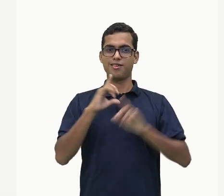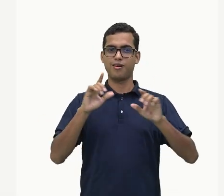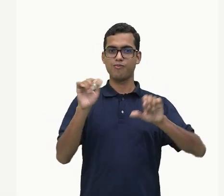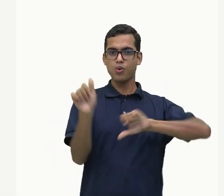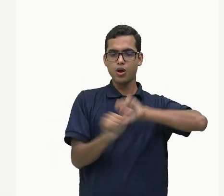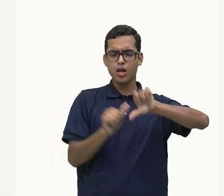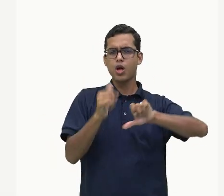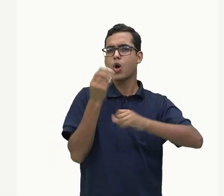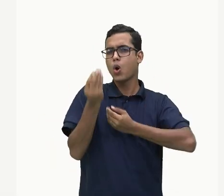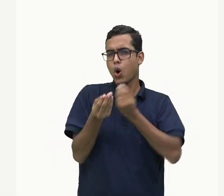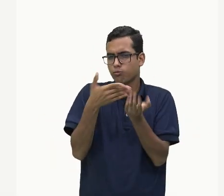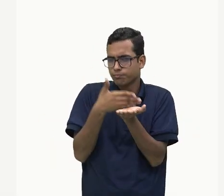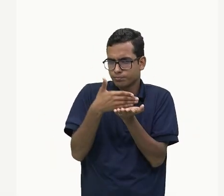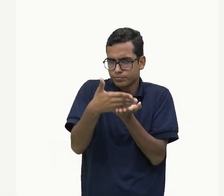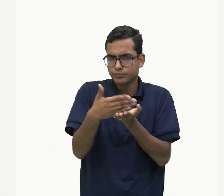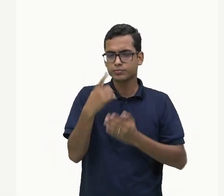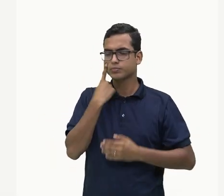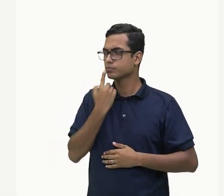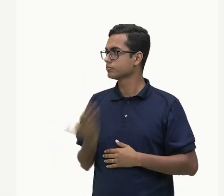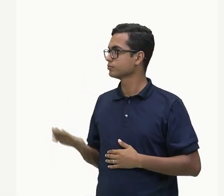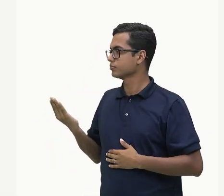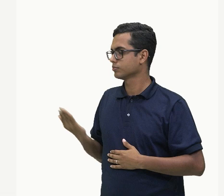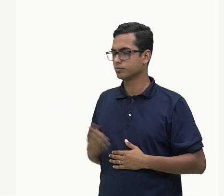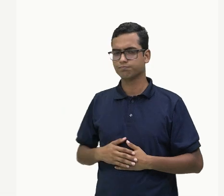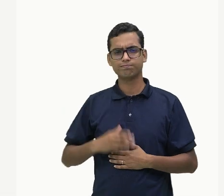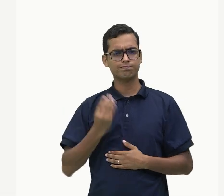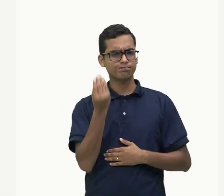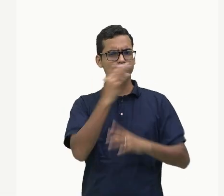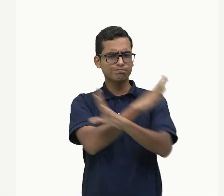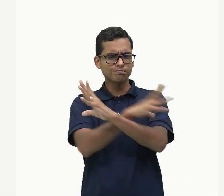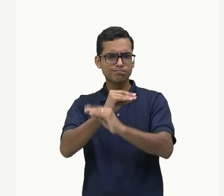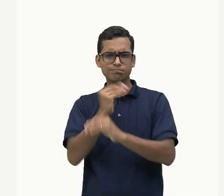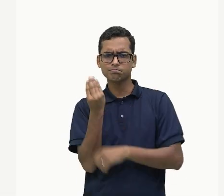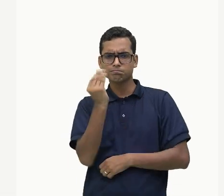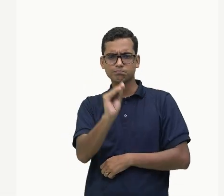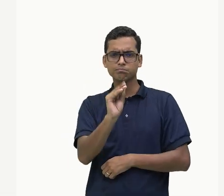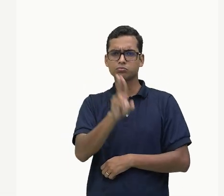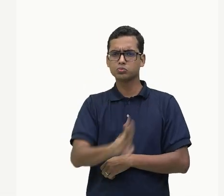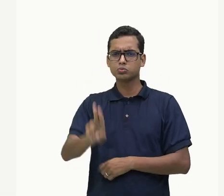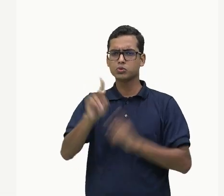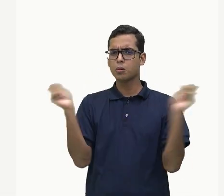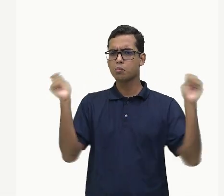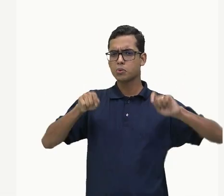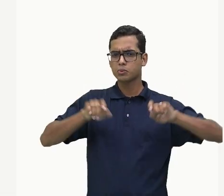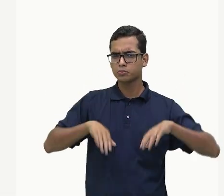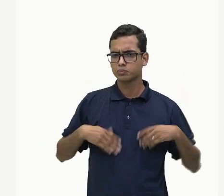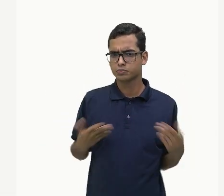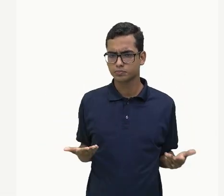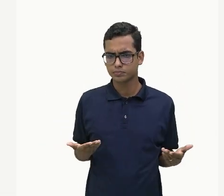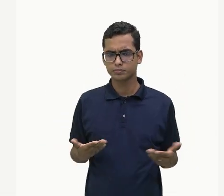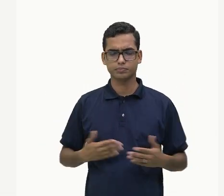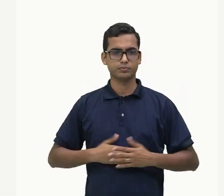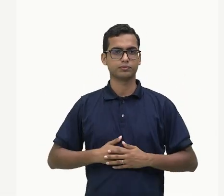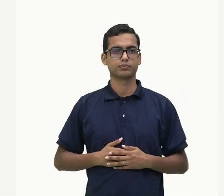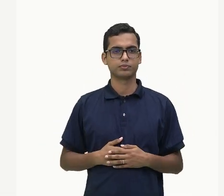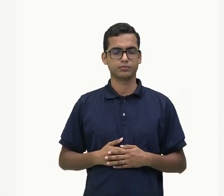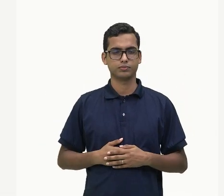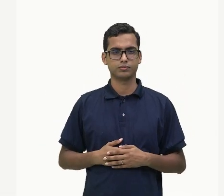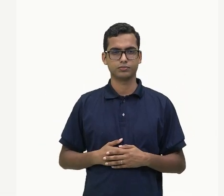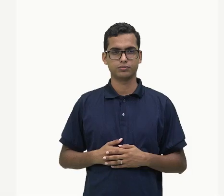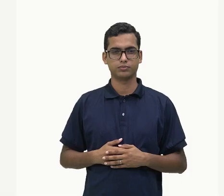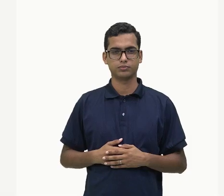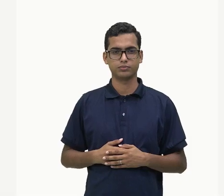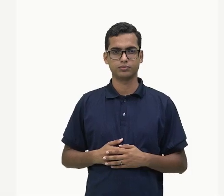aqui inicialmente. Qual é a conjunção que eu posso utilizar aqui? Olha só, he is very rich. He is